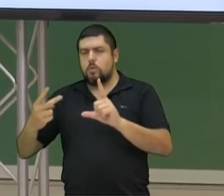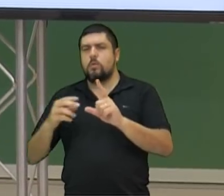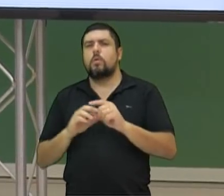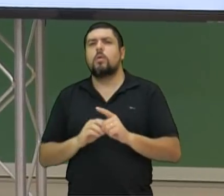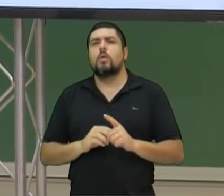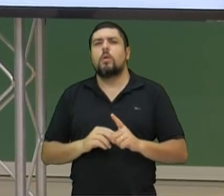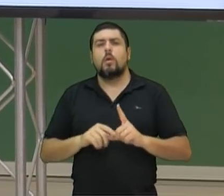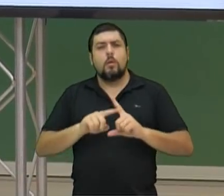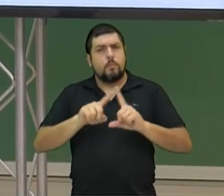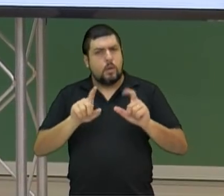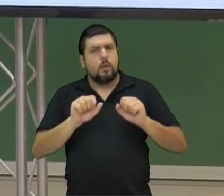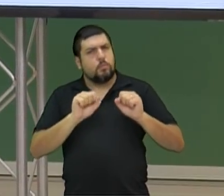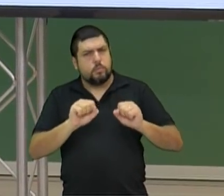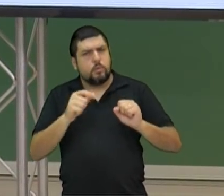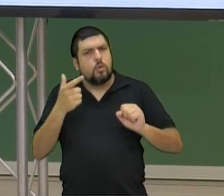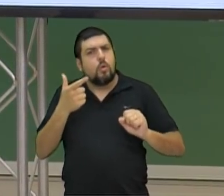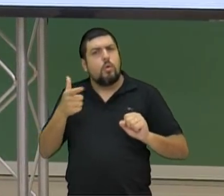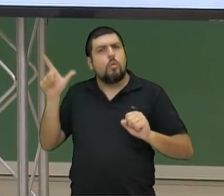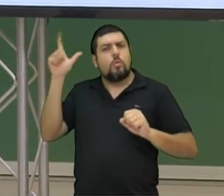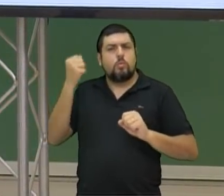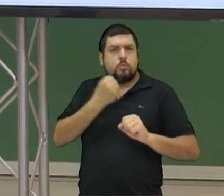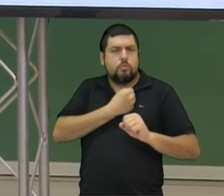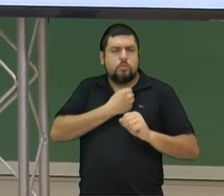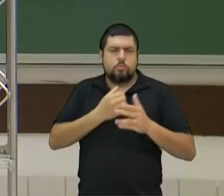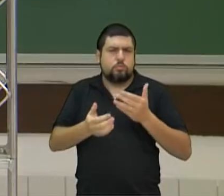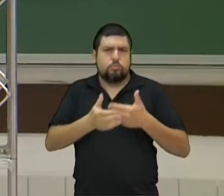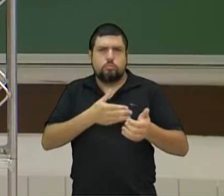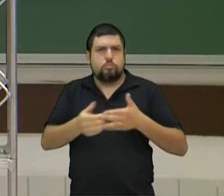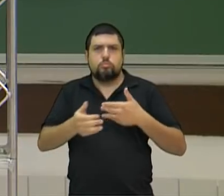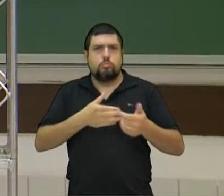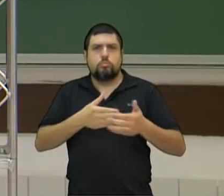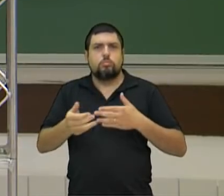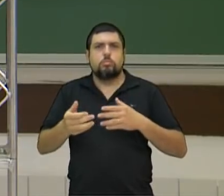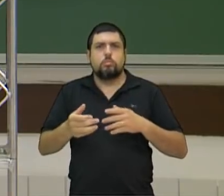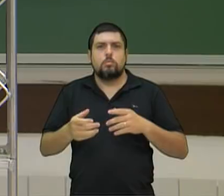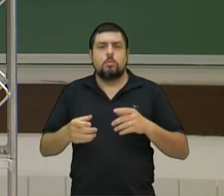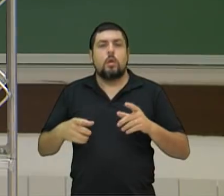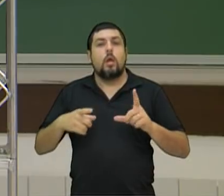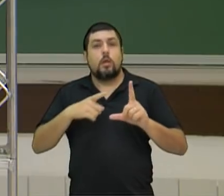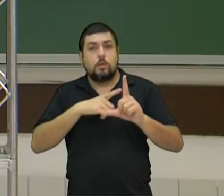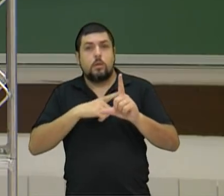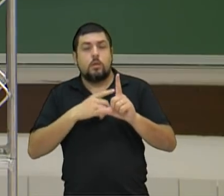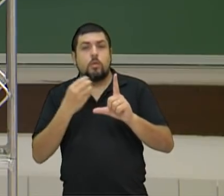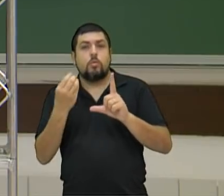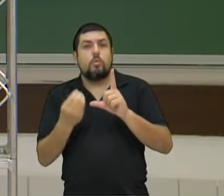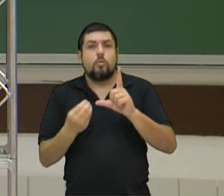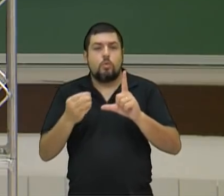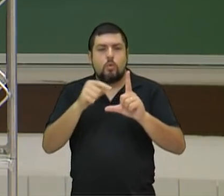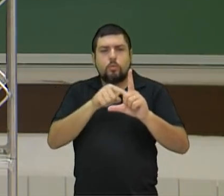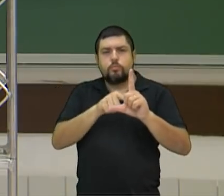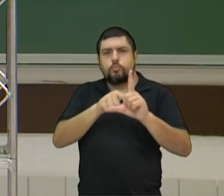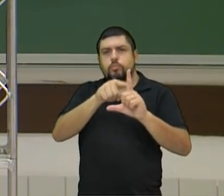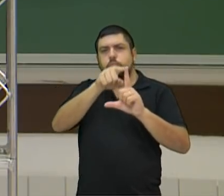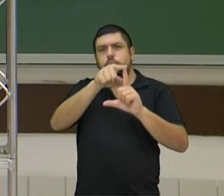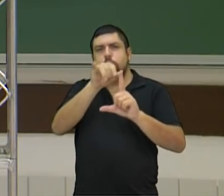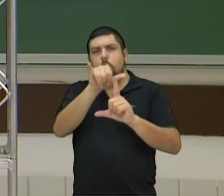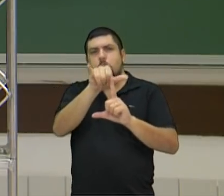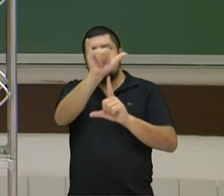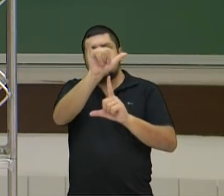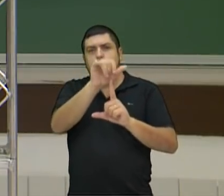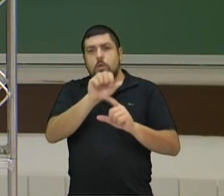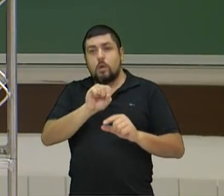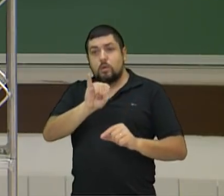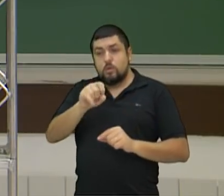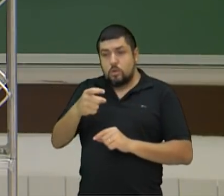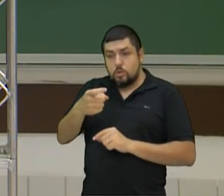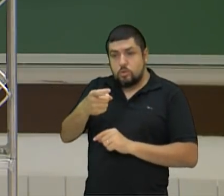poderia ter usado qualquer outro, tá? E encontraria uma resultante imagem aqui no eixo y. Então, pelo domínio